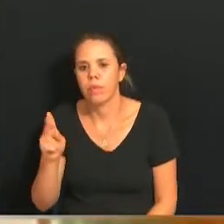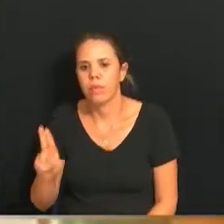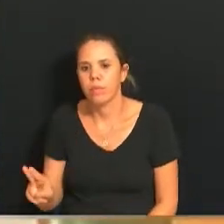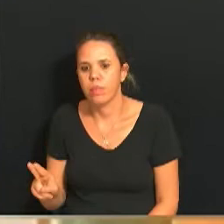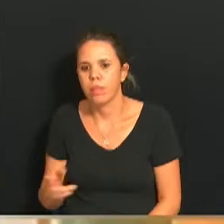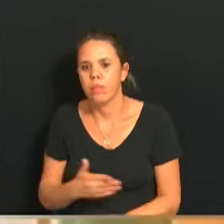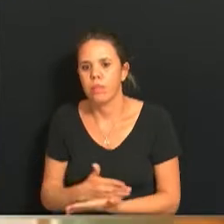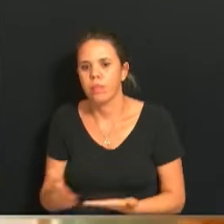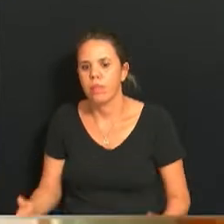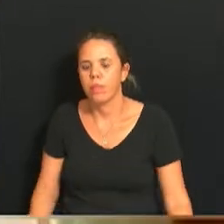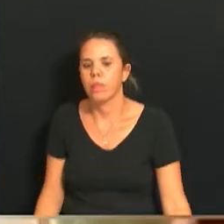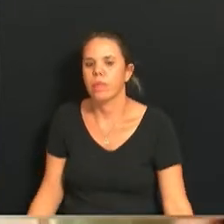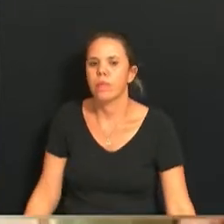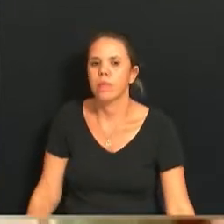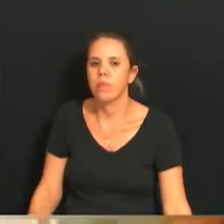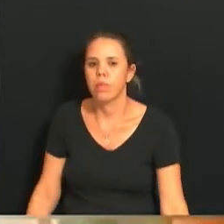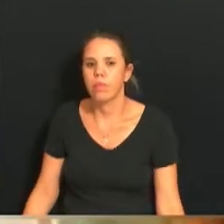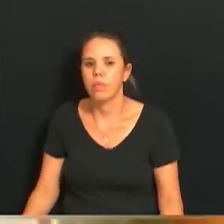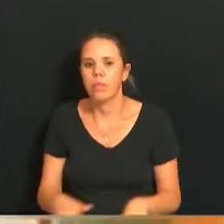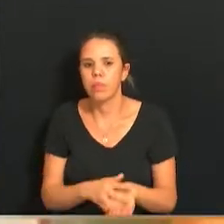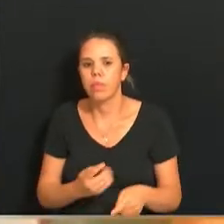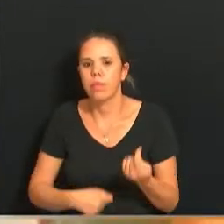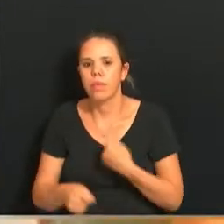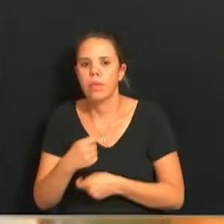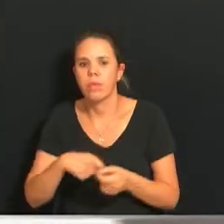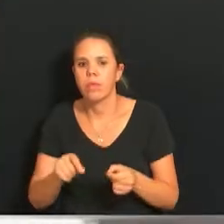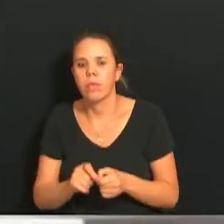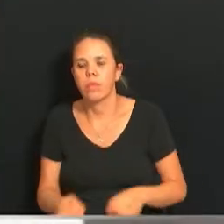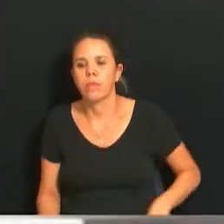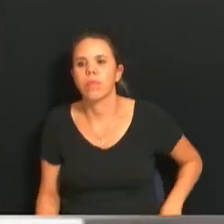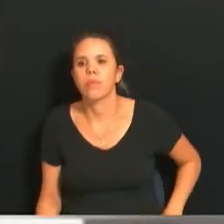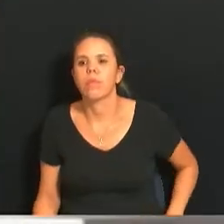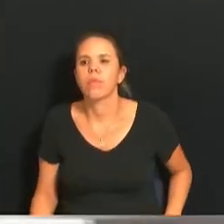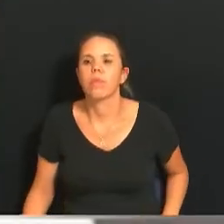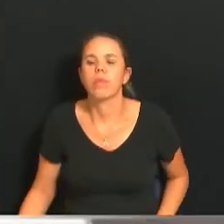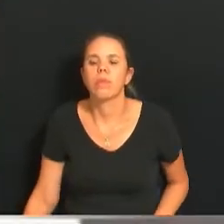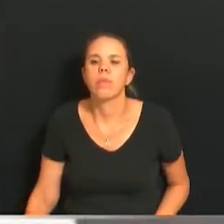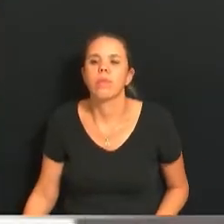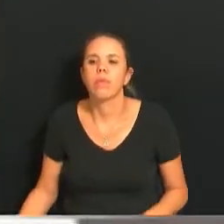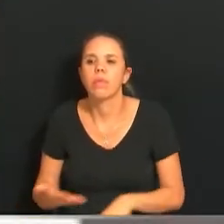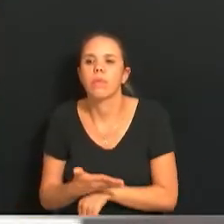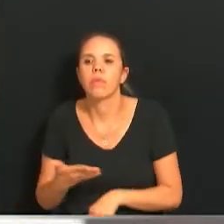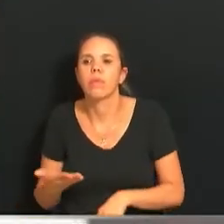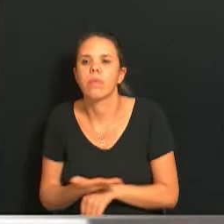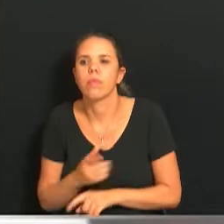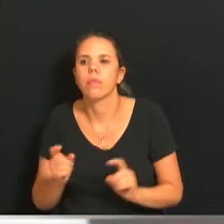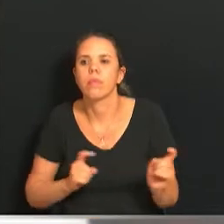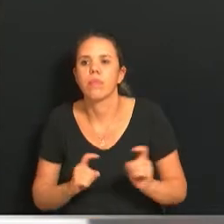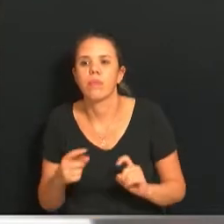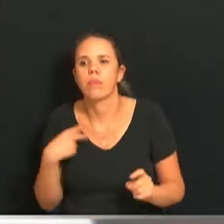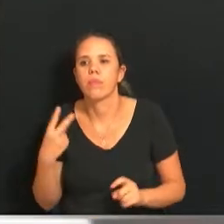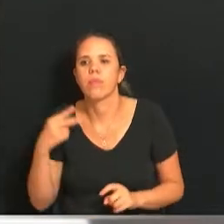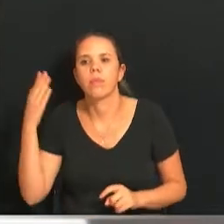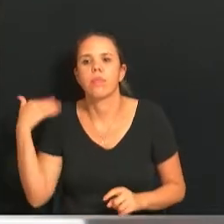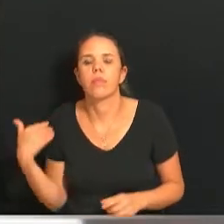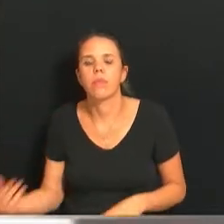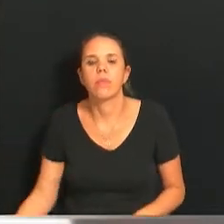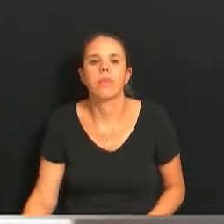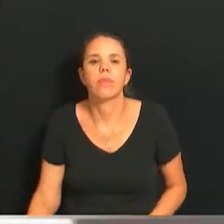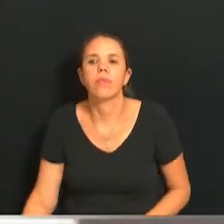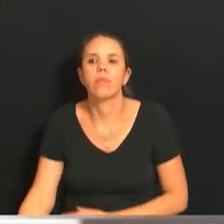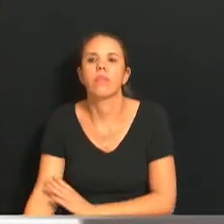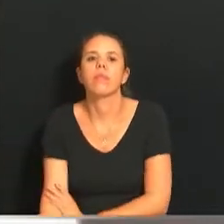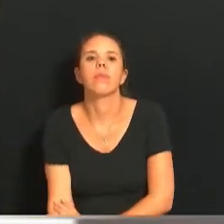começaram as conversas, né, do que fazer com aquela área, né? Quem também participou da reunião foi a vereadora Débora Palermo.